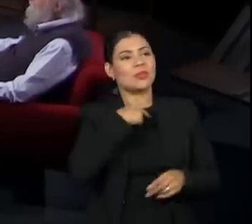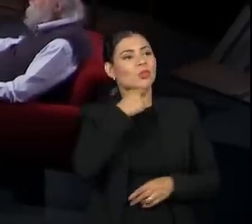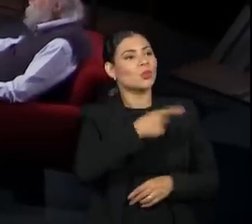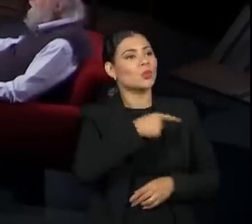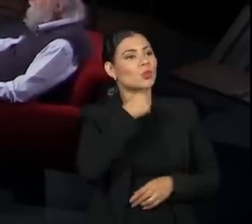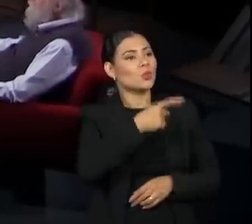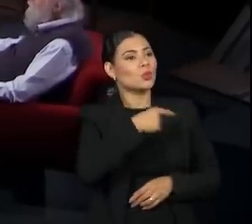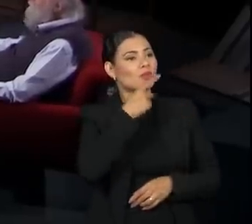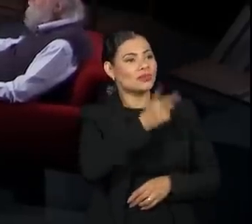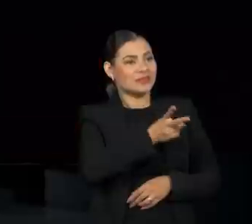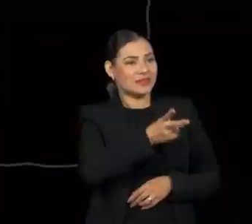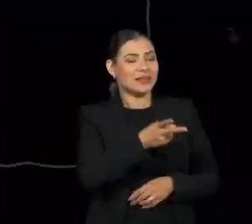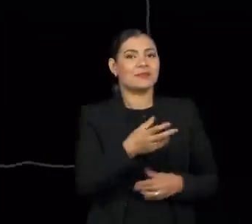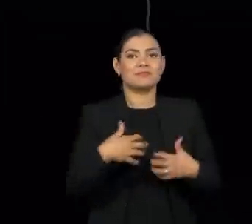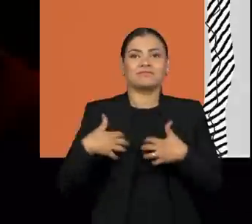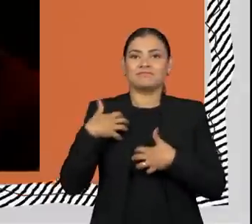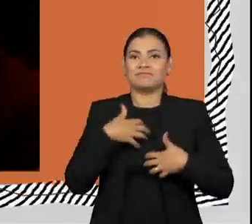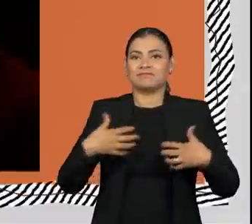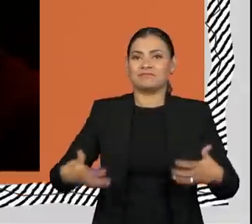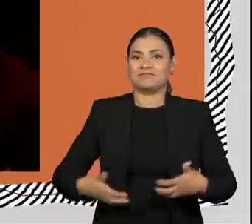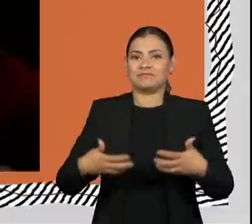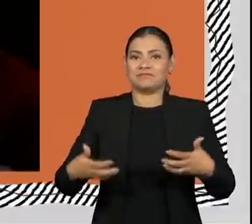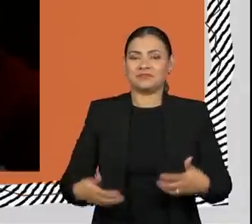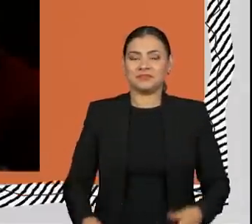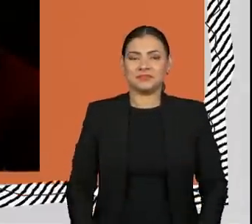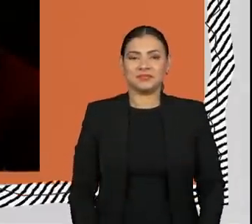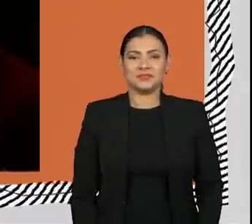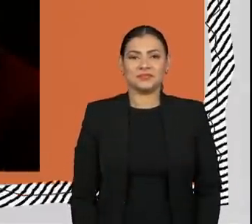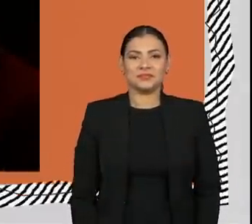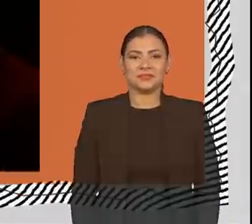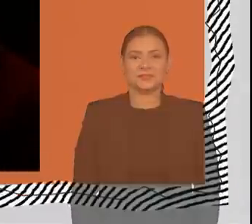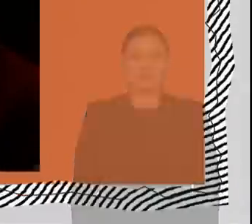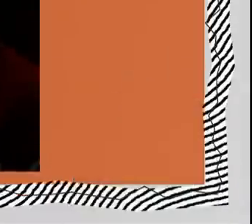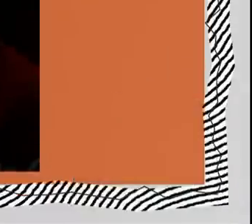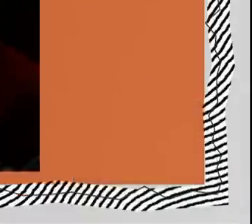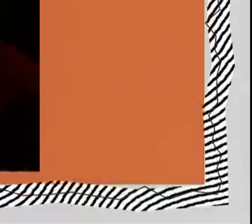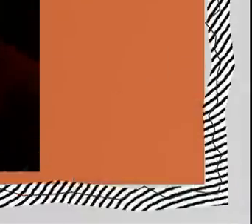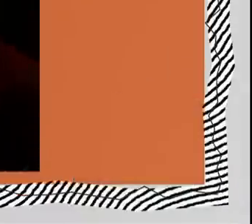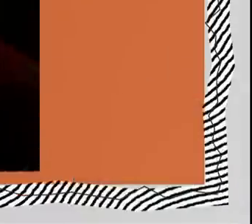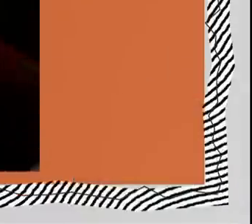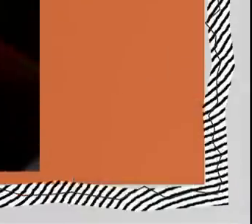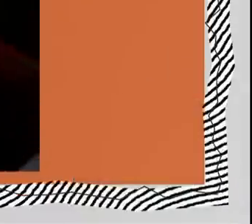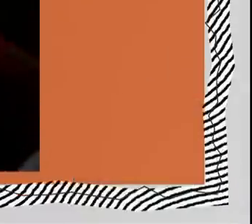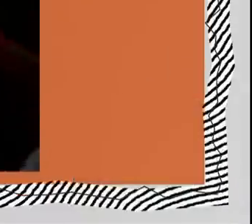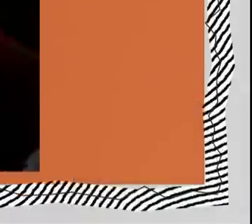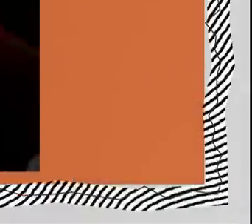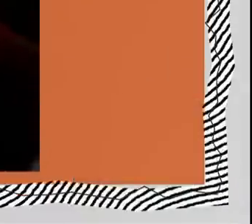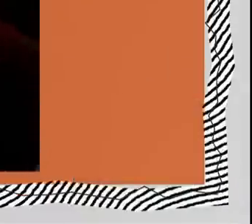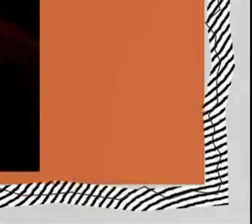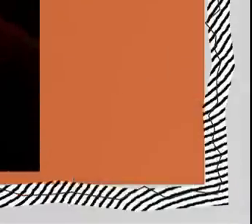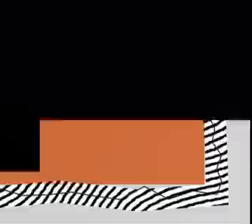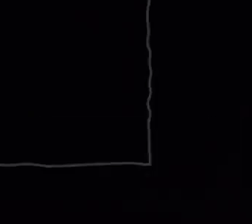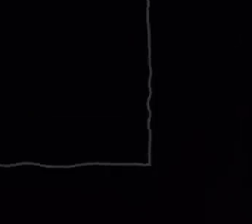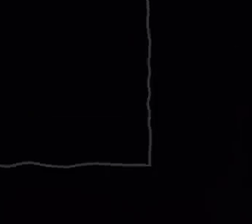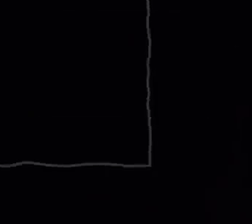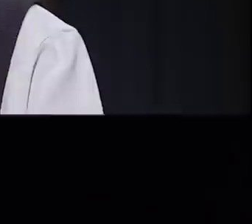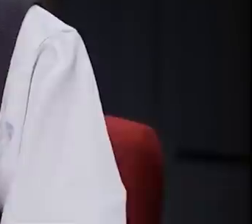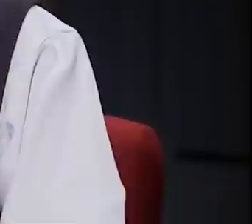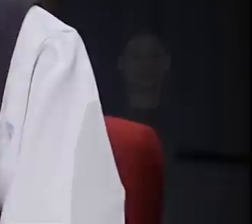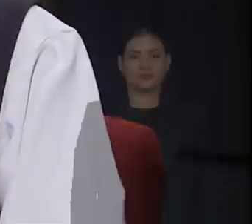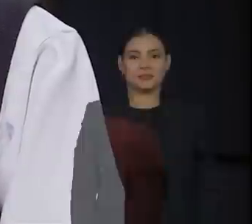o que nos move né DM É isso mesmo caminhando no inferno e idolatrando a dúvida